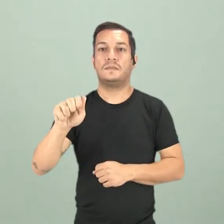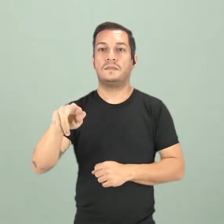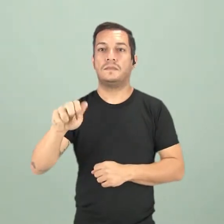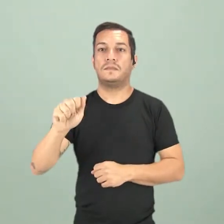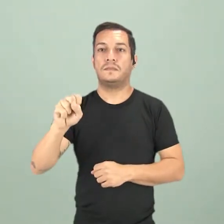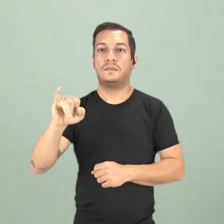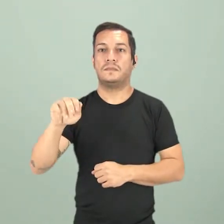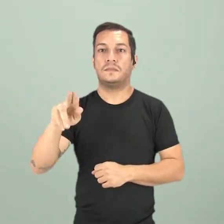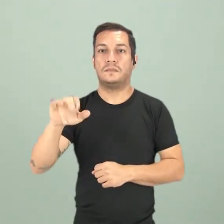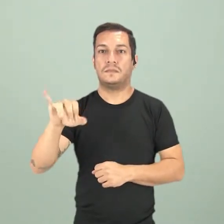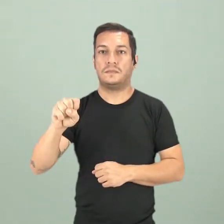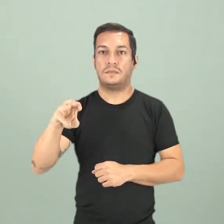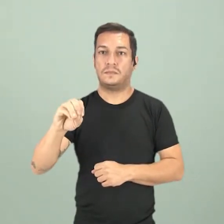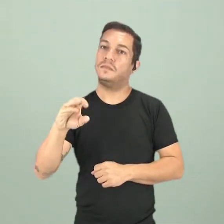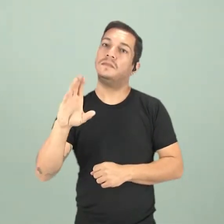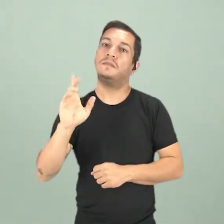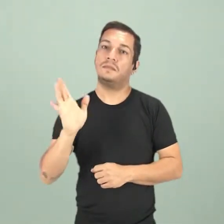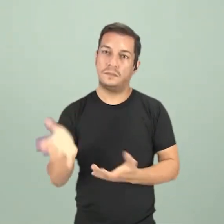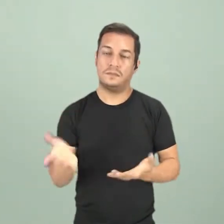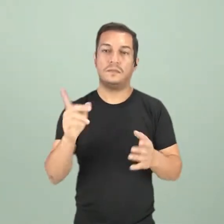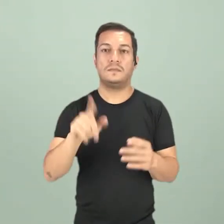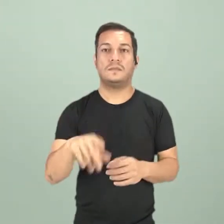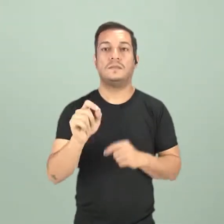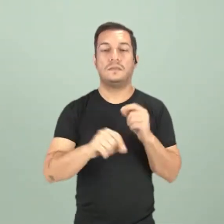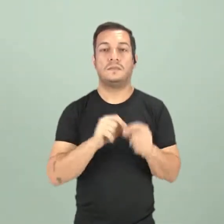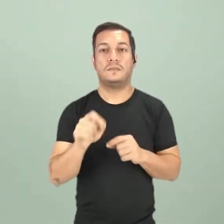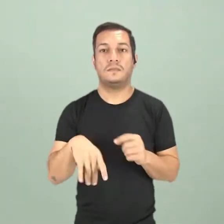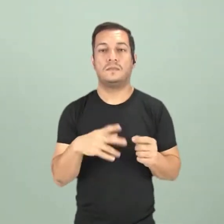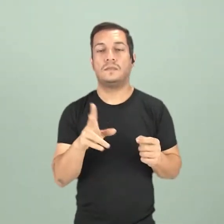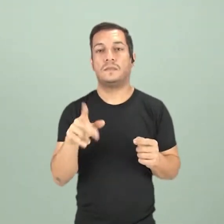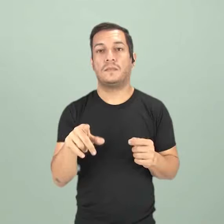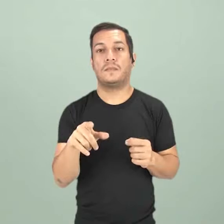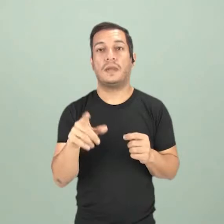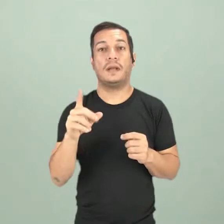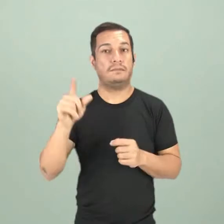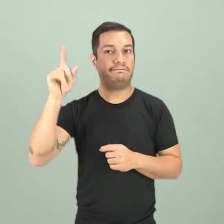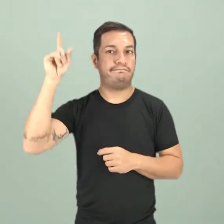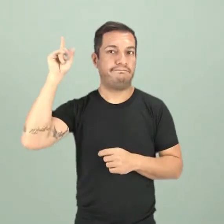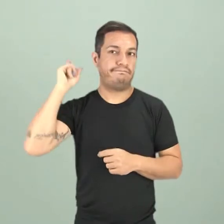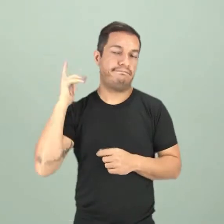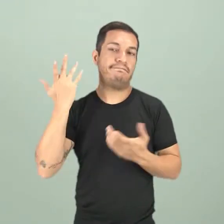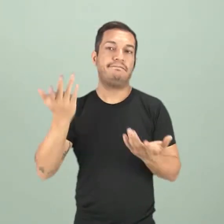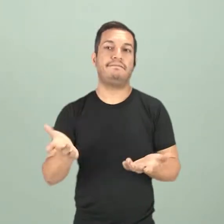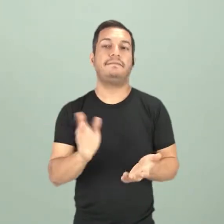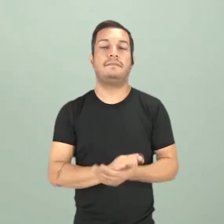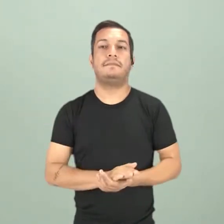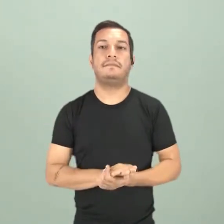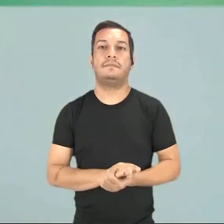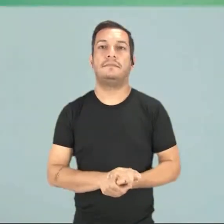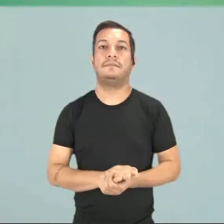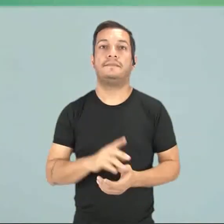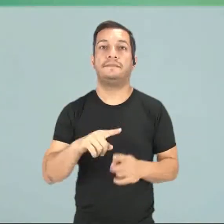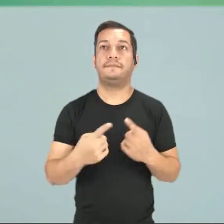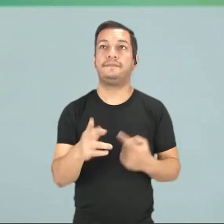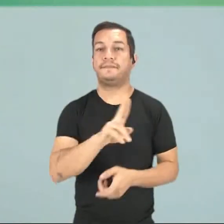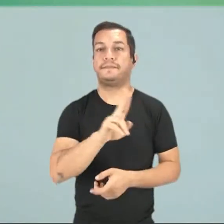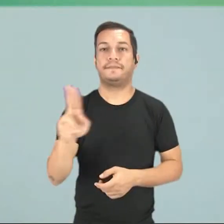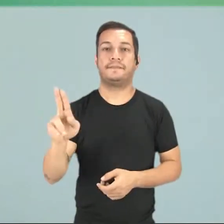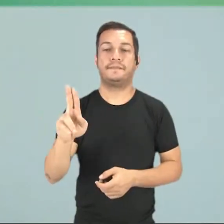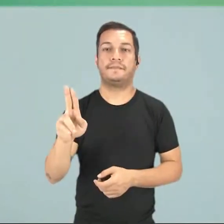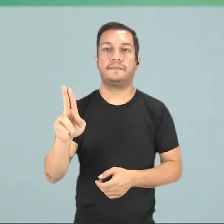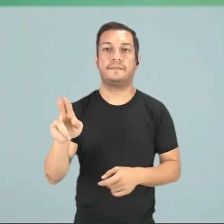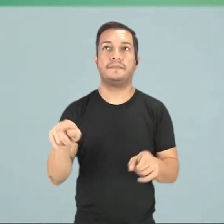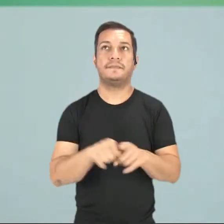seja, já podem supor, né? Foi um resgate da antiguidade. Só que esse nome,